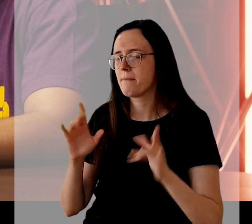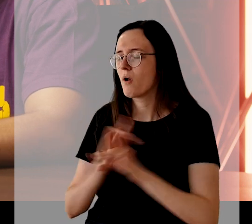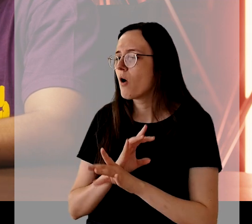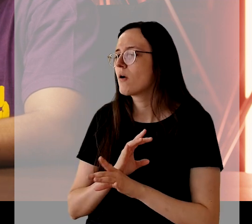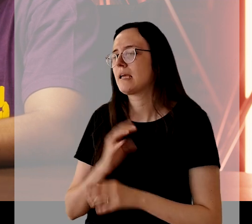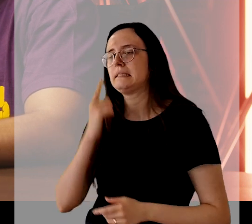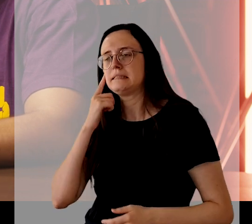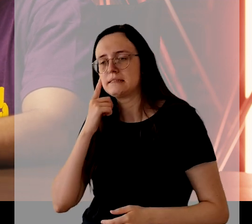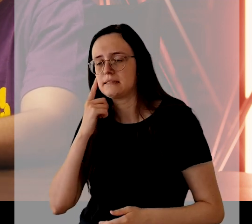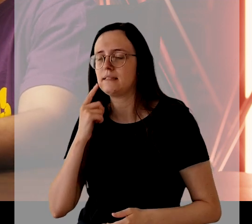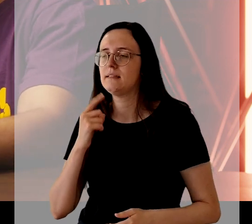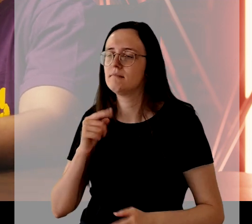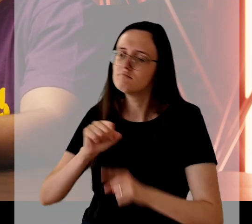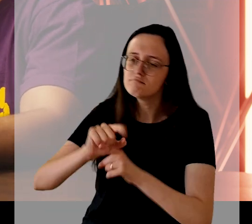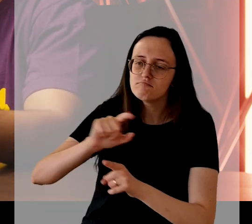ali,